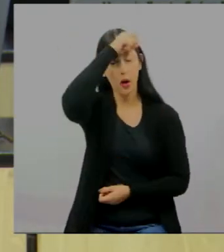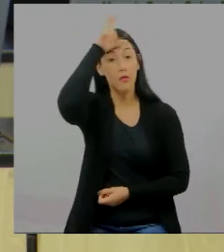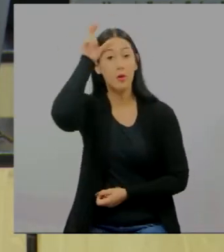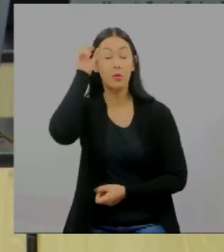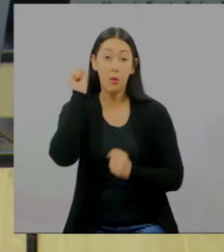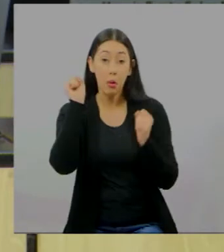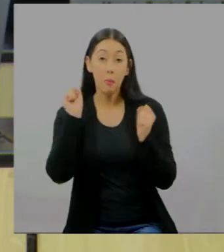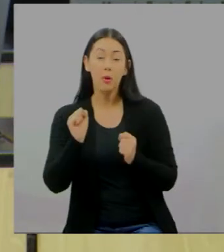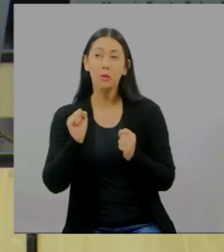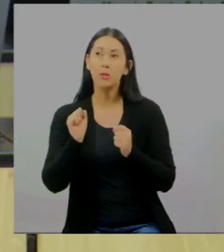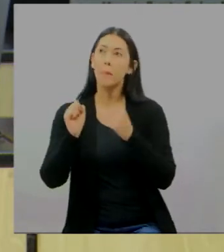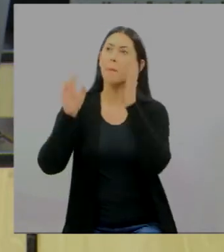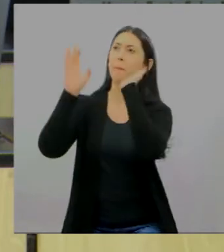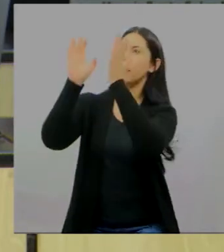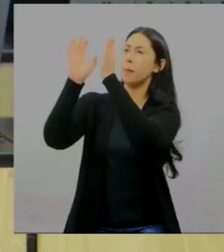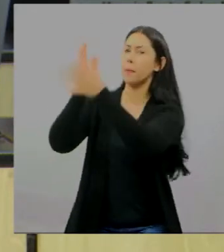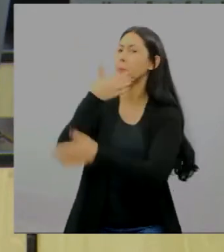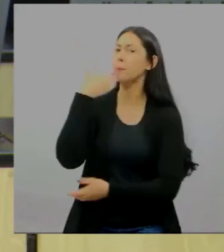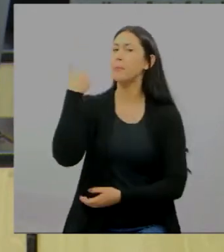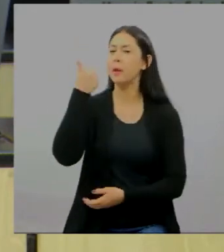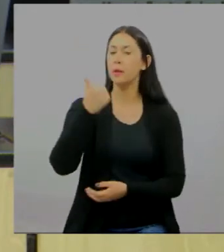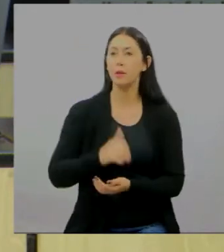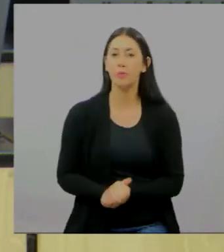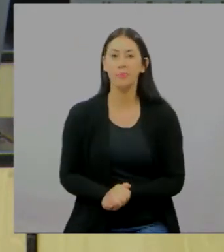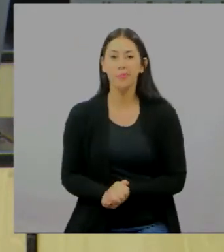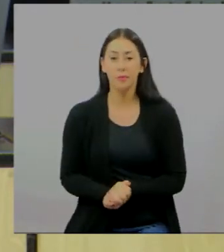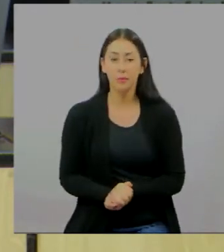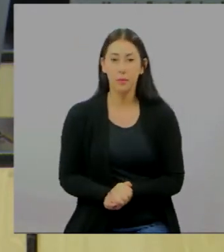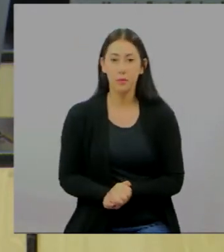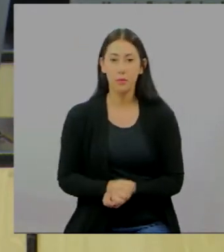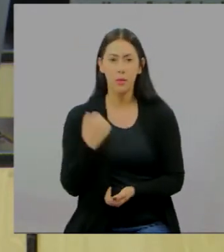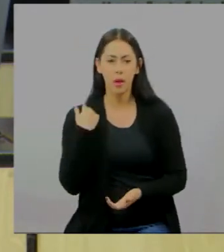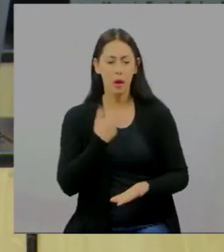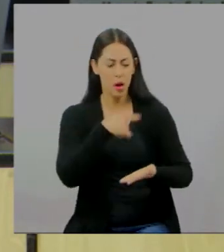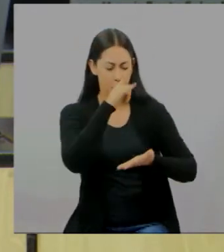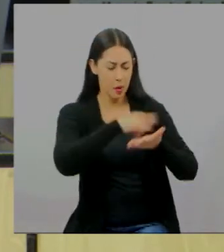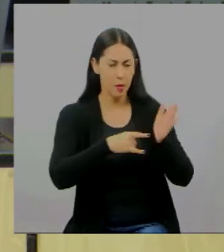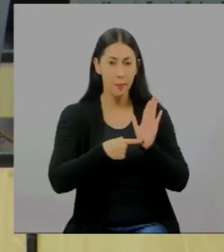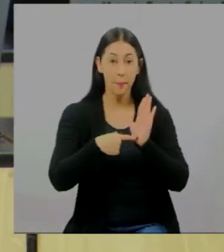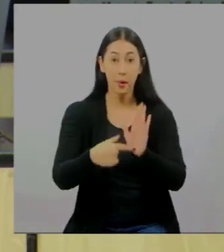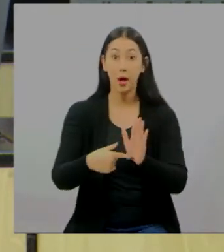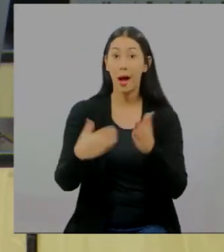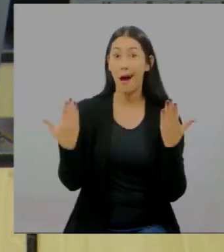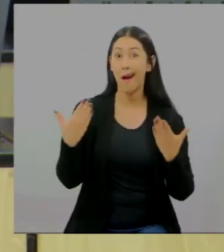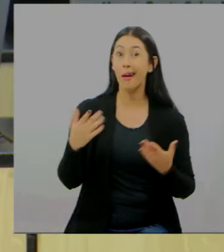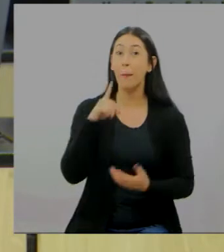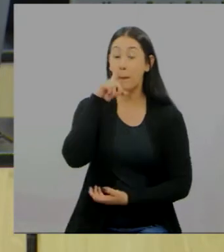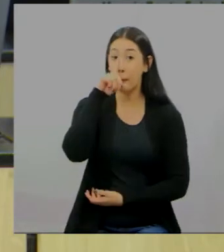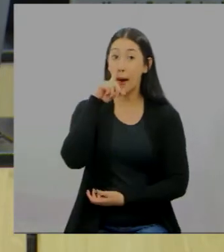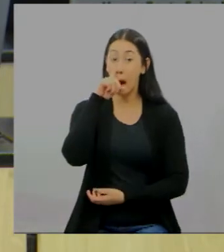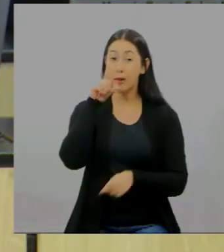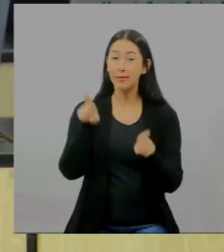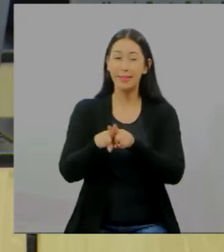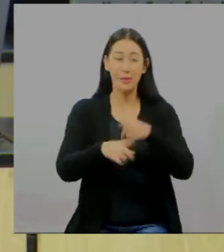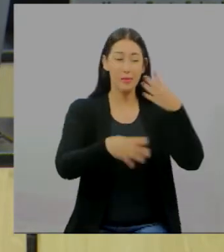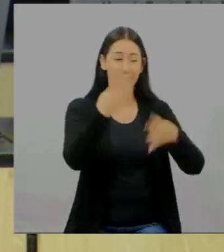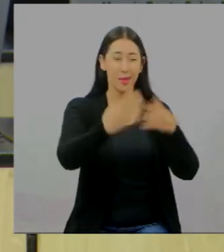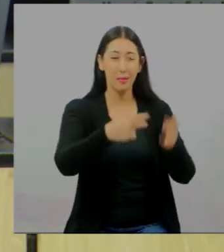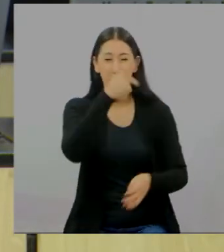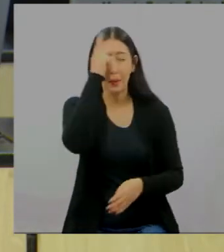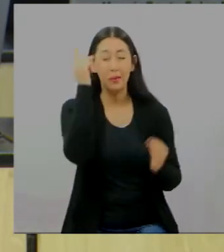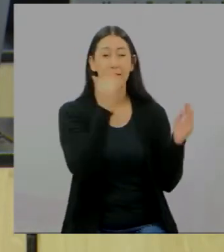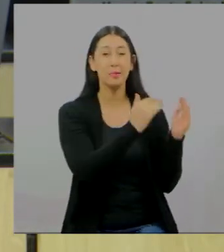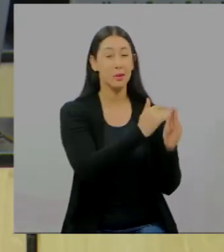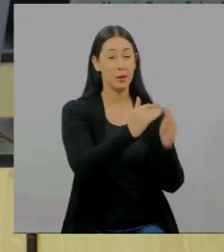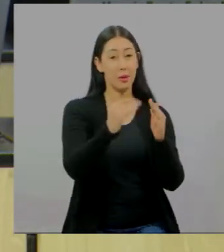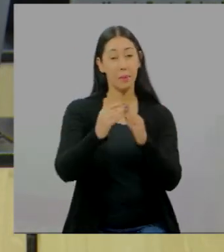possa realizar uma poda maior. Registre-se que a situação atual acarreta grandes riscos e transtornos aos moradores do entorno. Assim